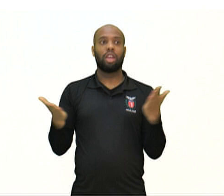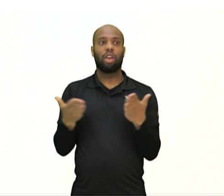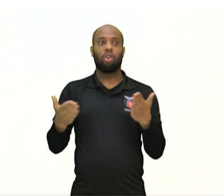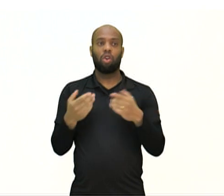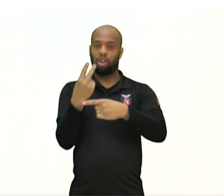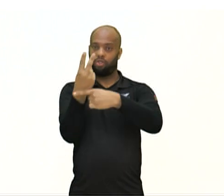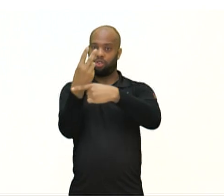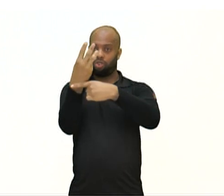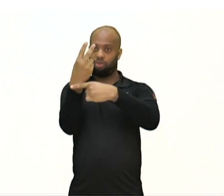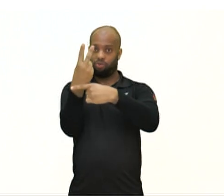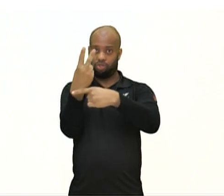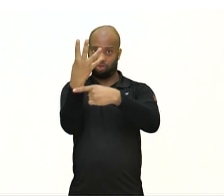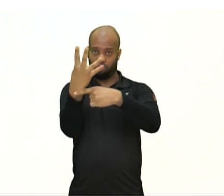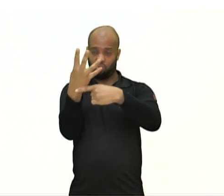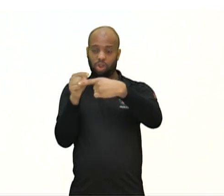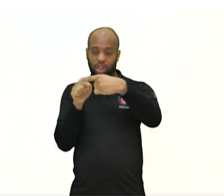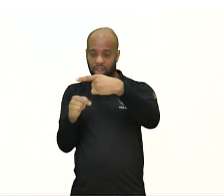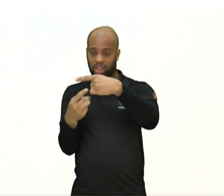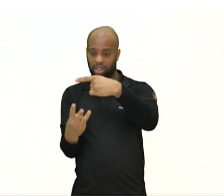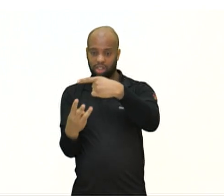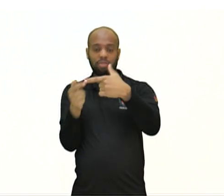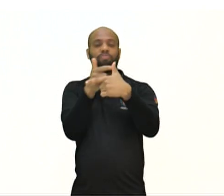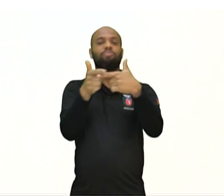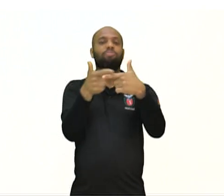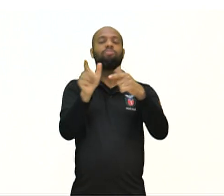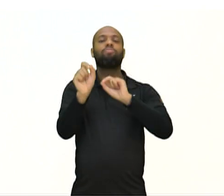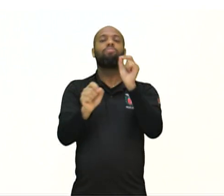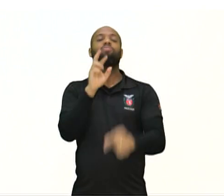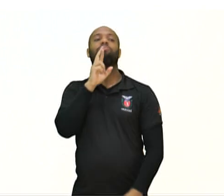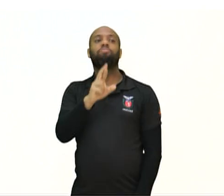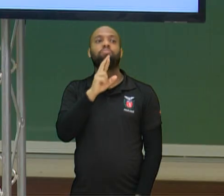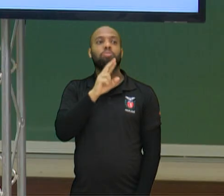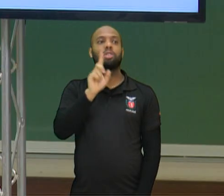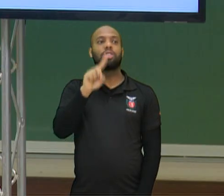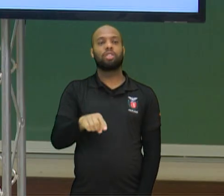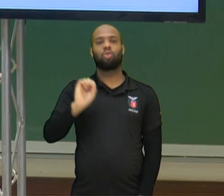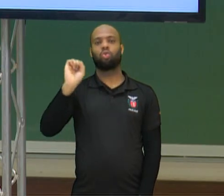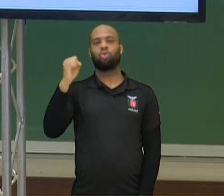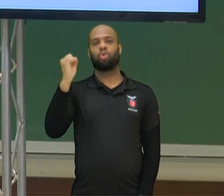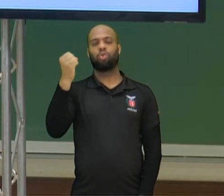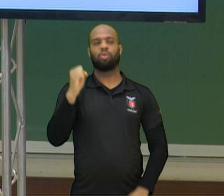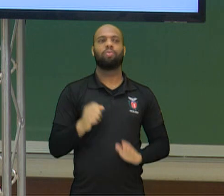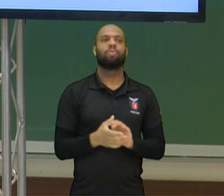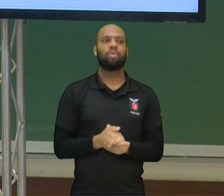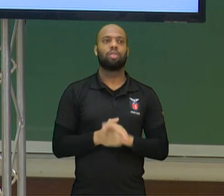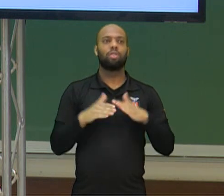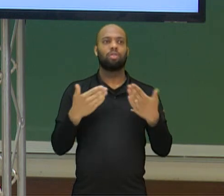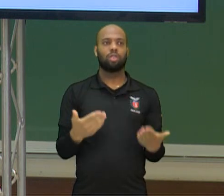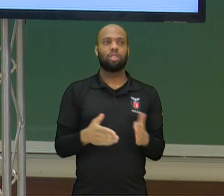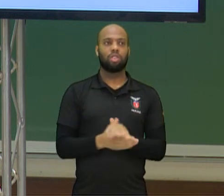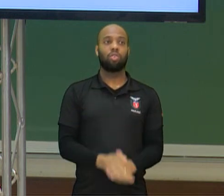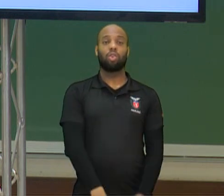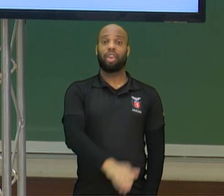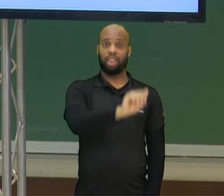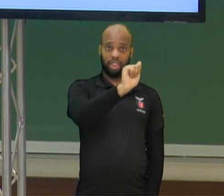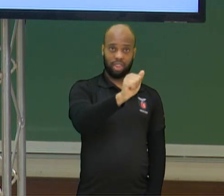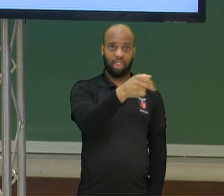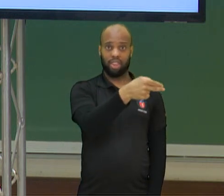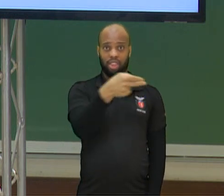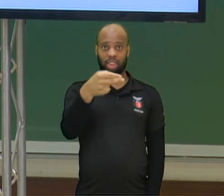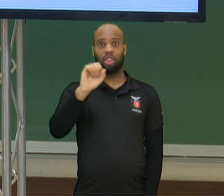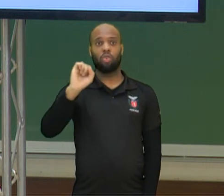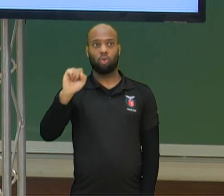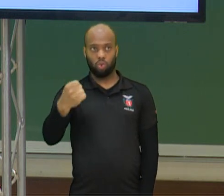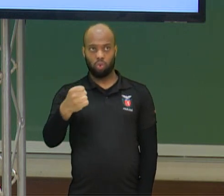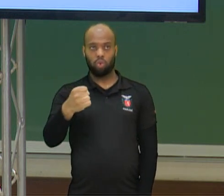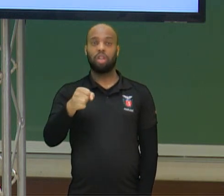né? 24 divididos por 3 nos resultou em 8. Então, o A tem que